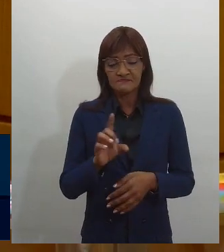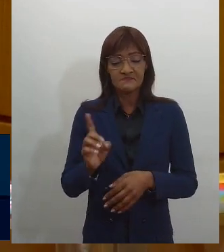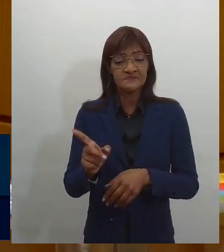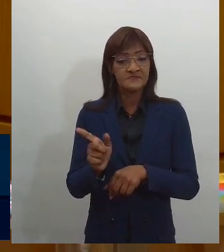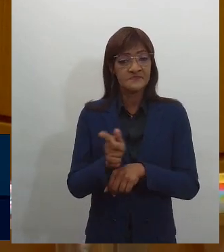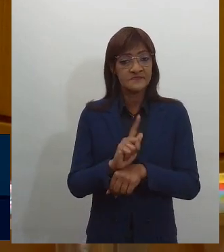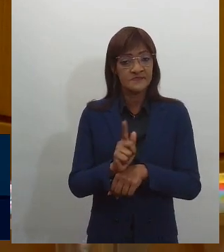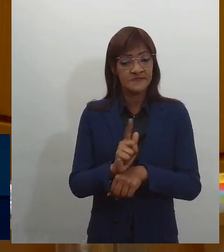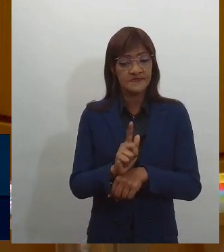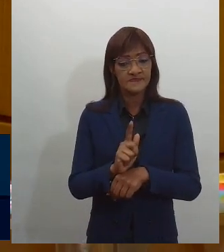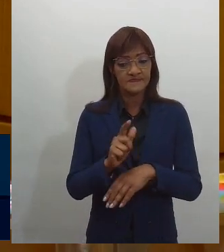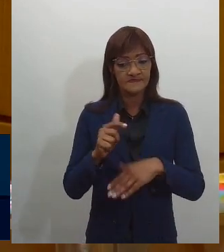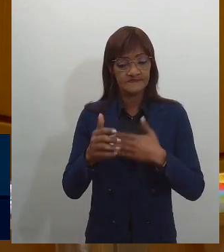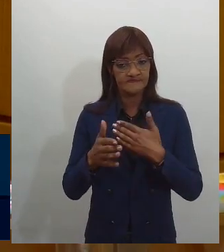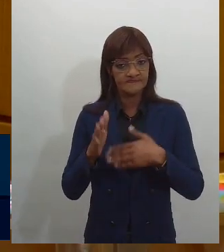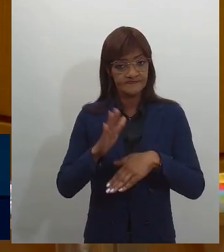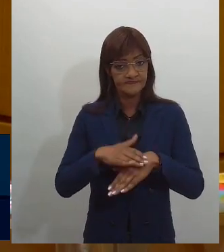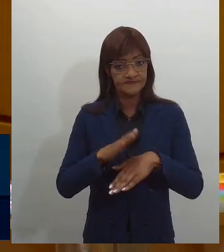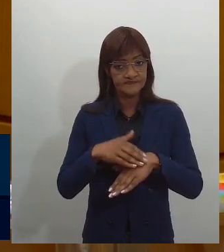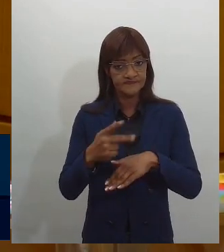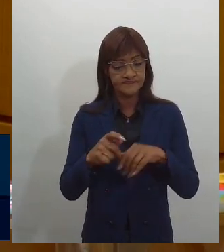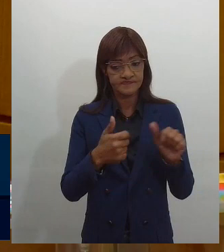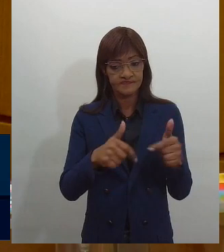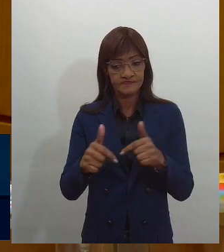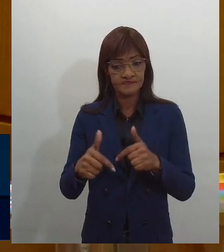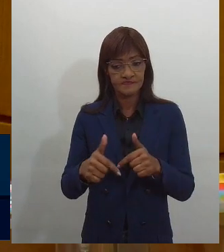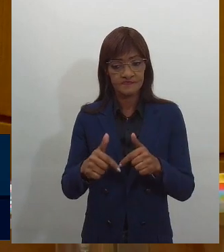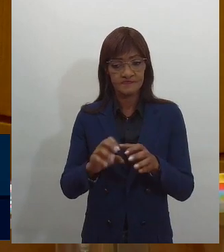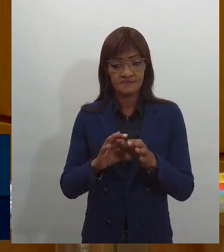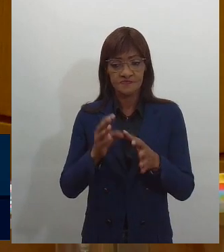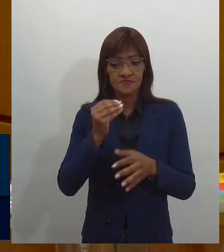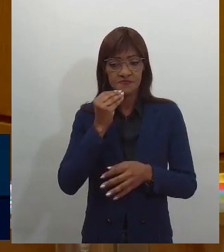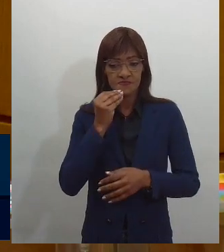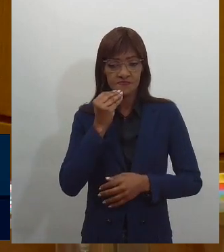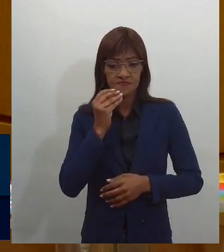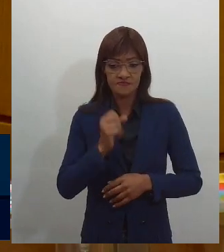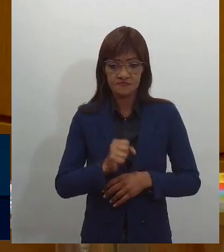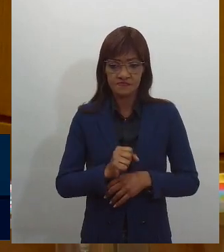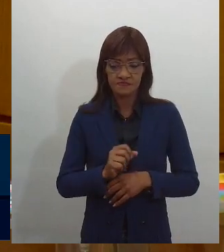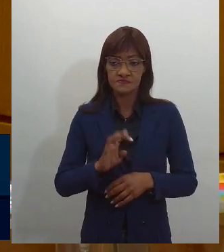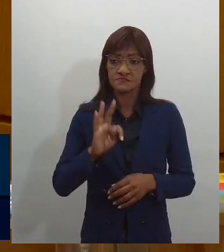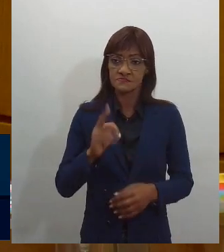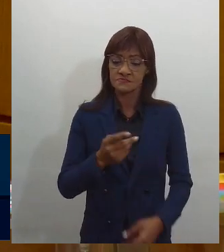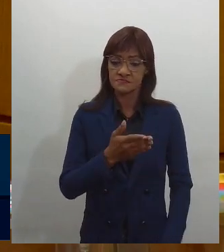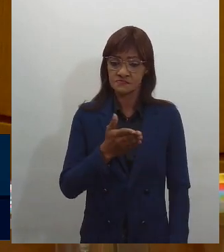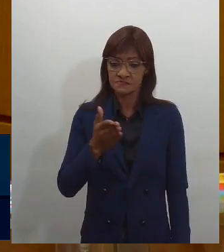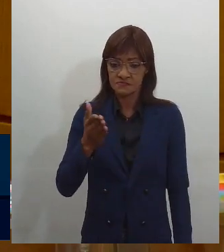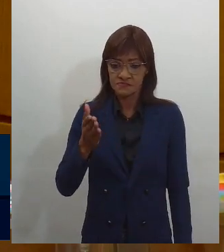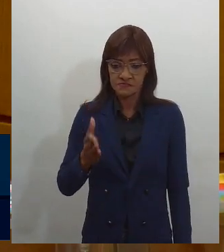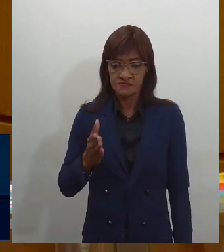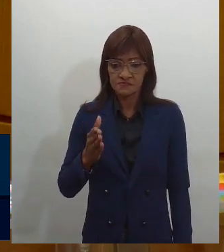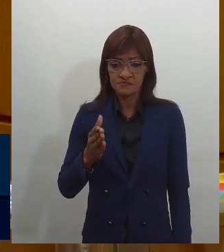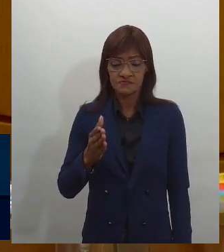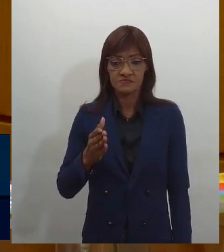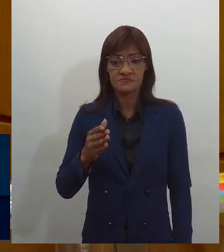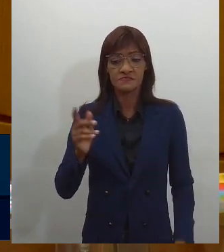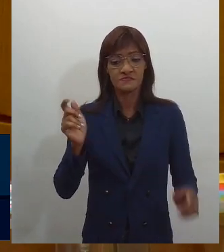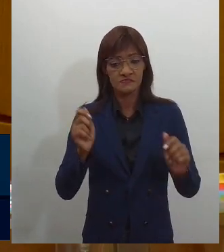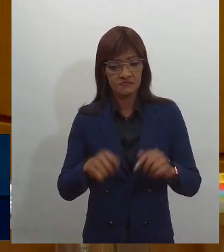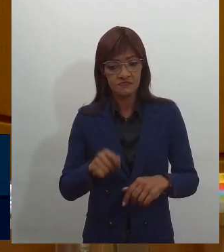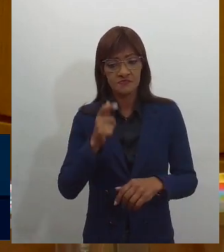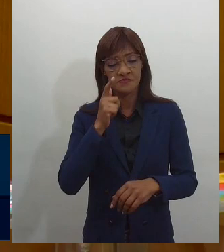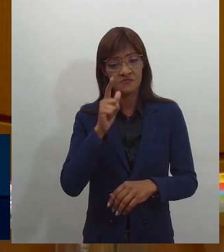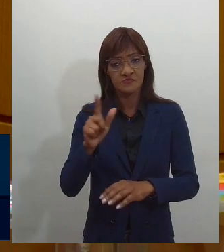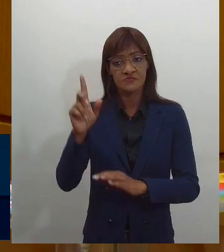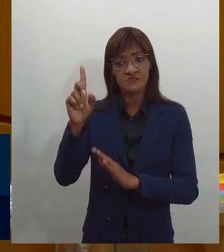dê oportunidade para que os fazedores de cultura do nosso estado se beneficiem com o direito